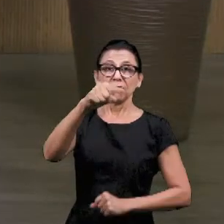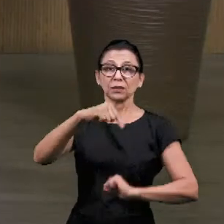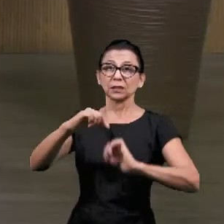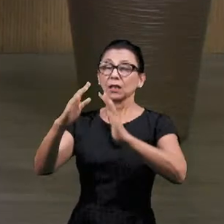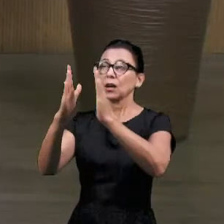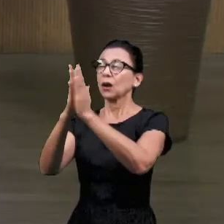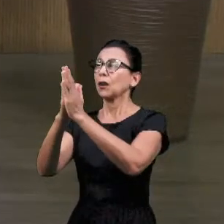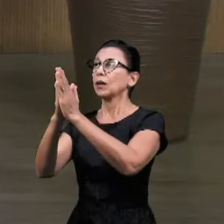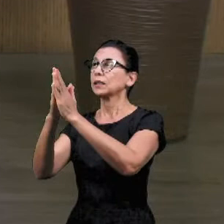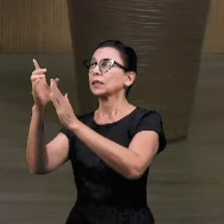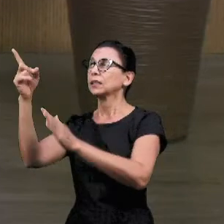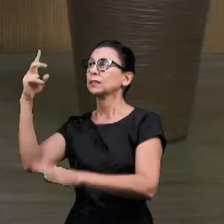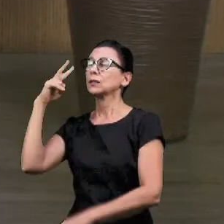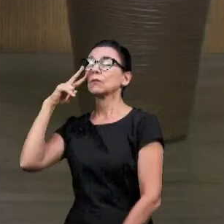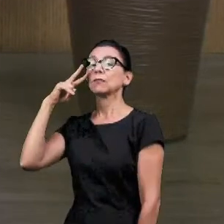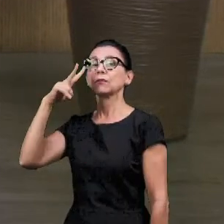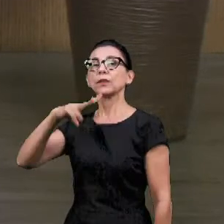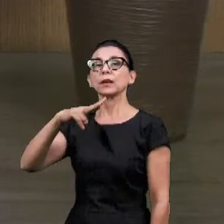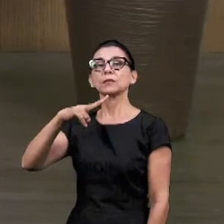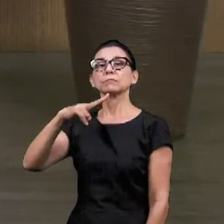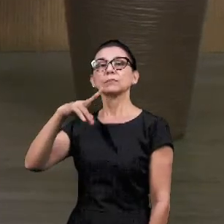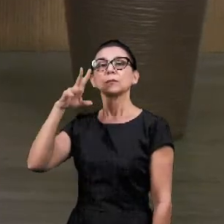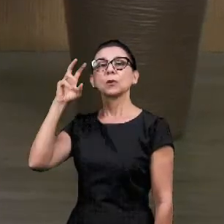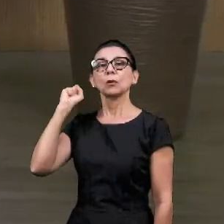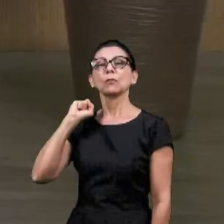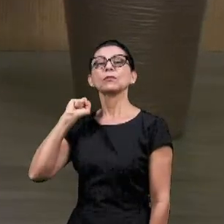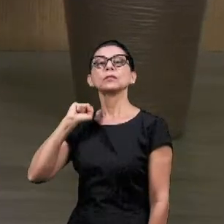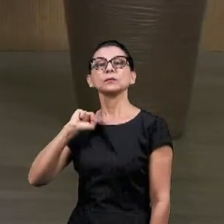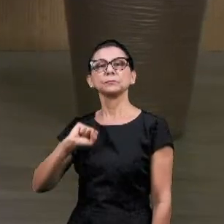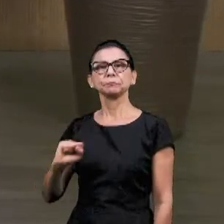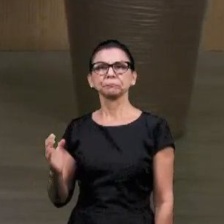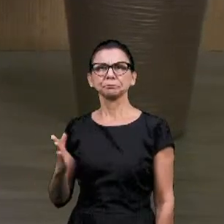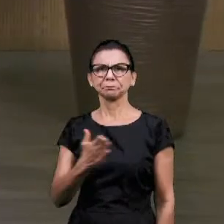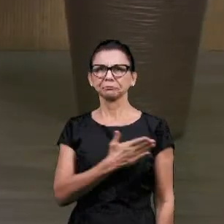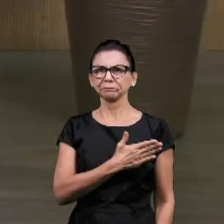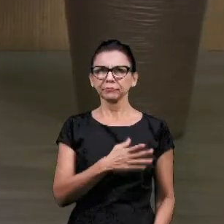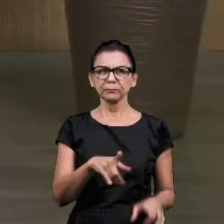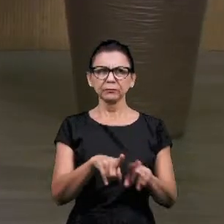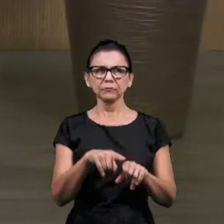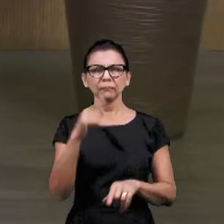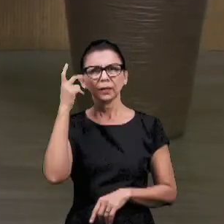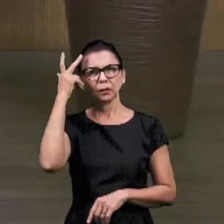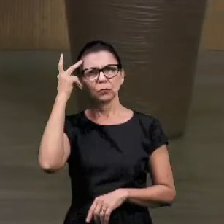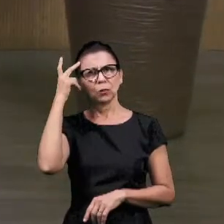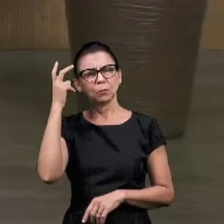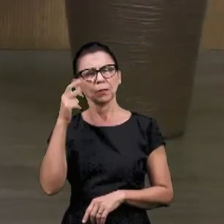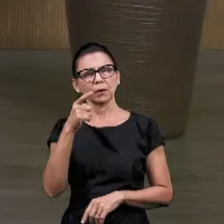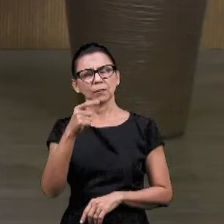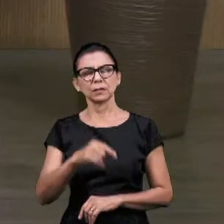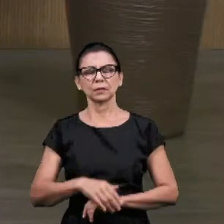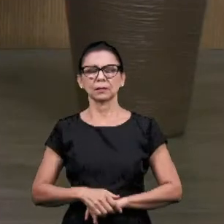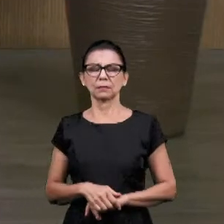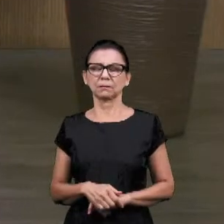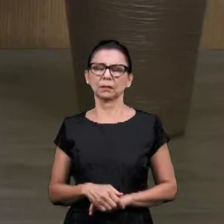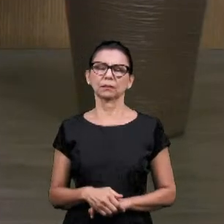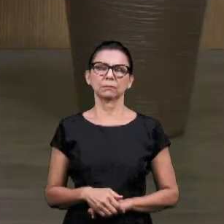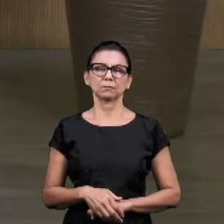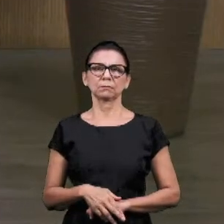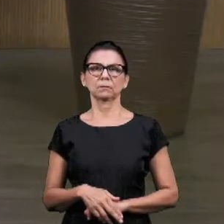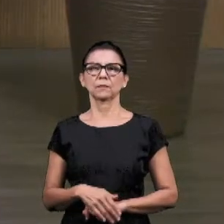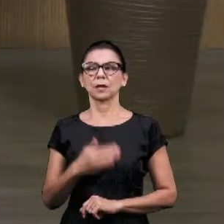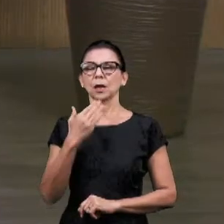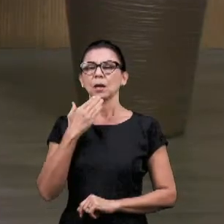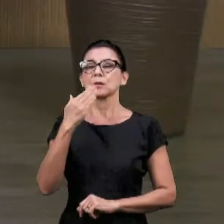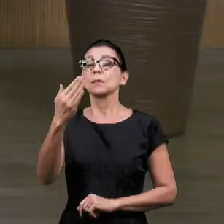irmão está na igreja, né? E é comum, às vezes o irmão olha assim, vai receber uma imposição de mãos, receber uma oração. Tem gente